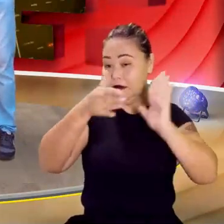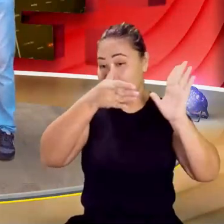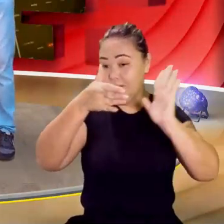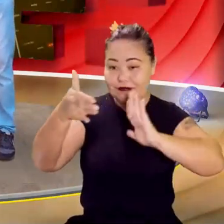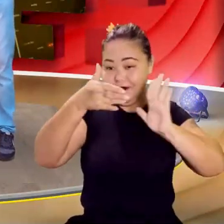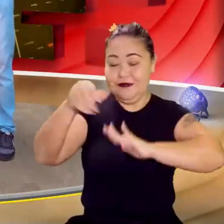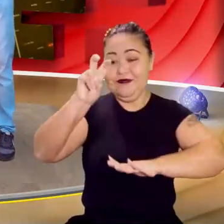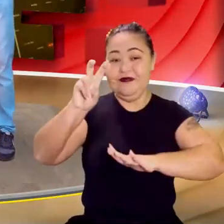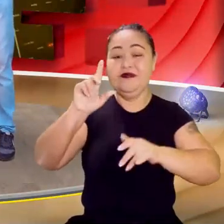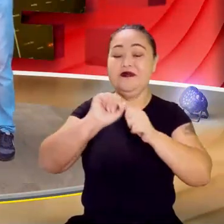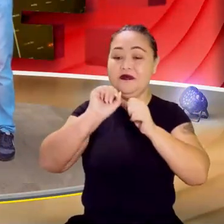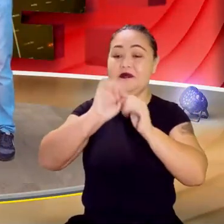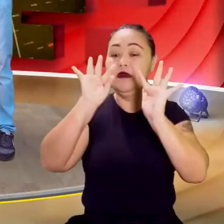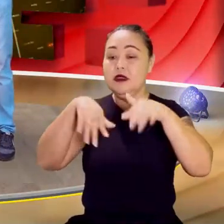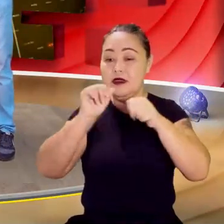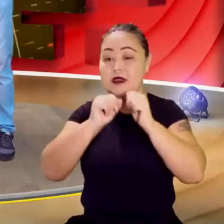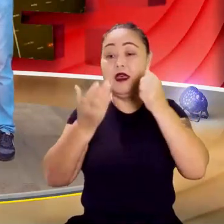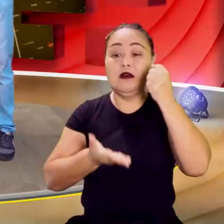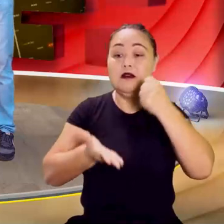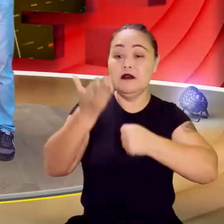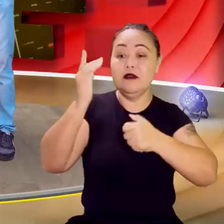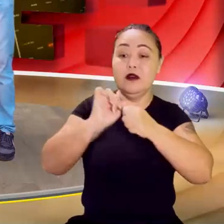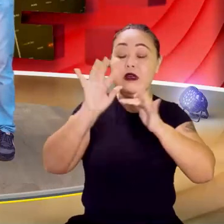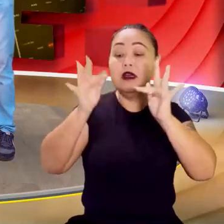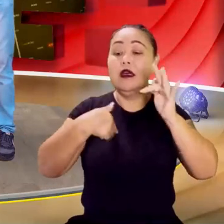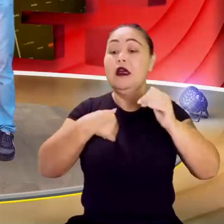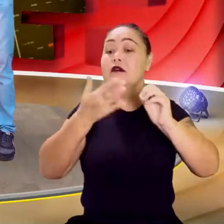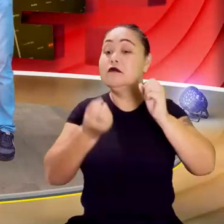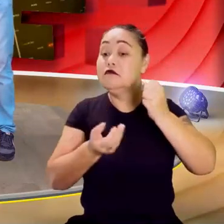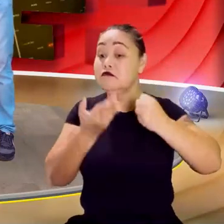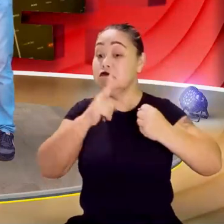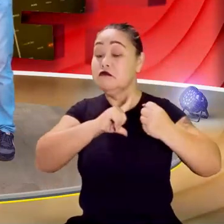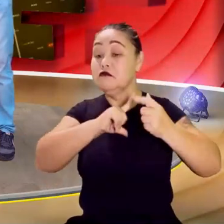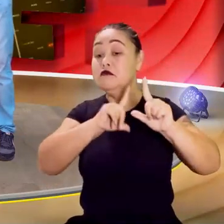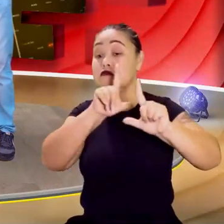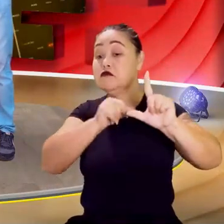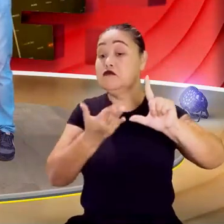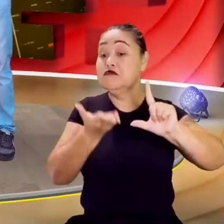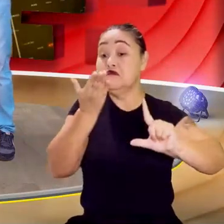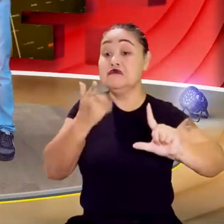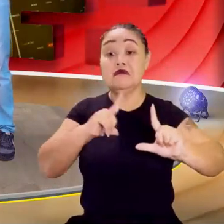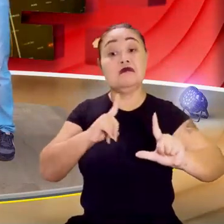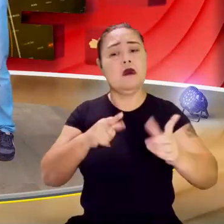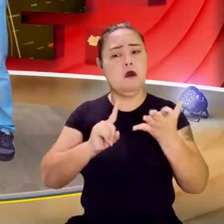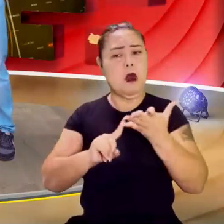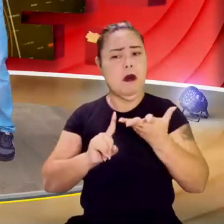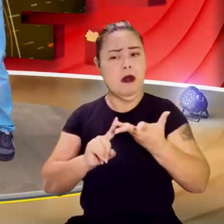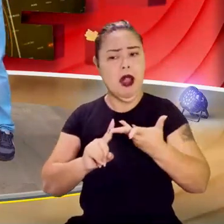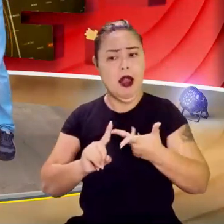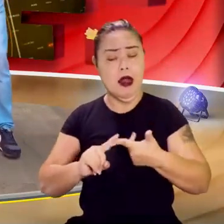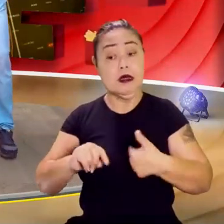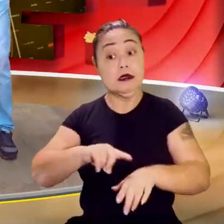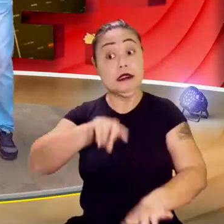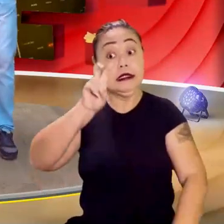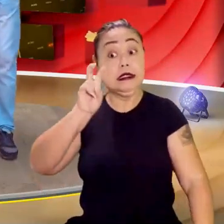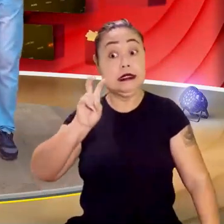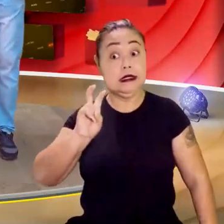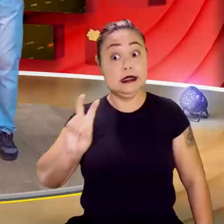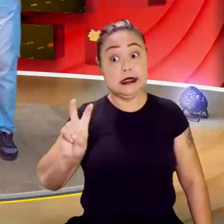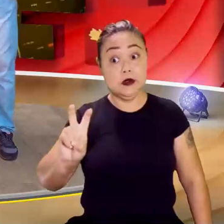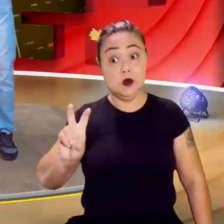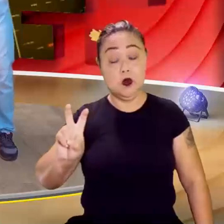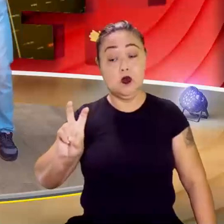temporada afim, quadrática, modular, exponencial e logarítmica. Então tivemos aí